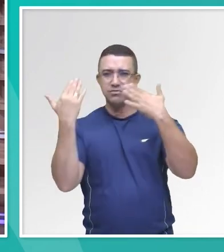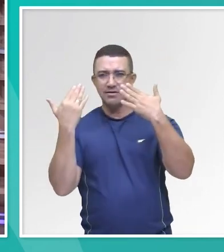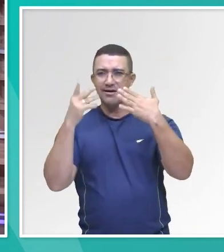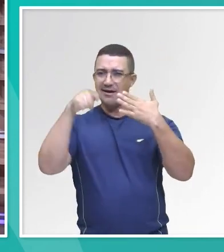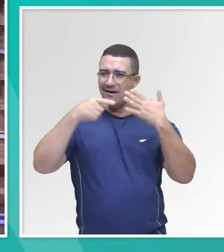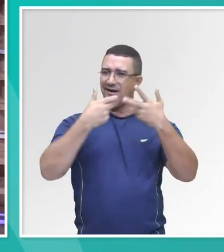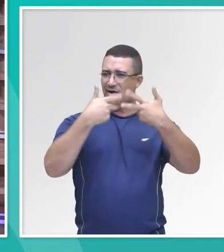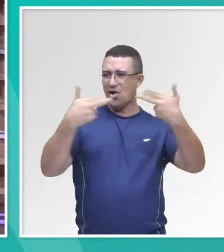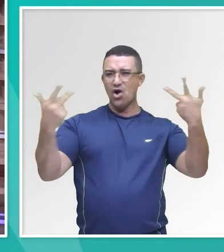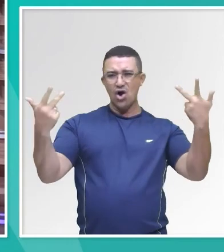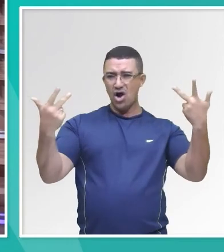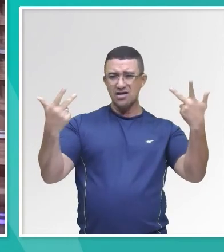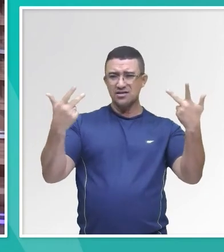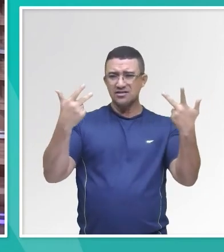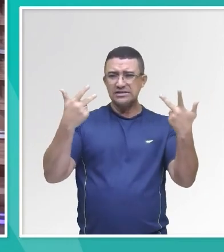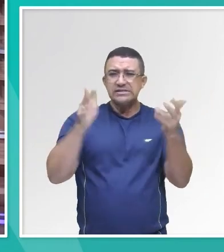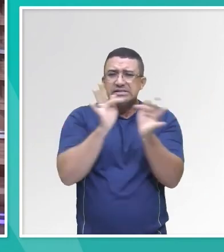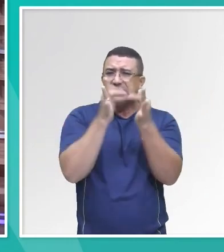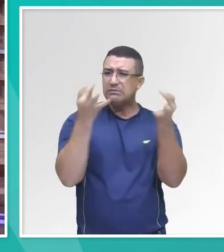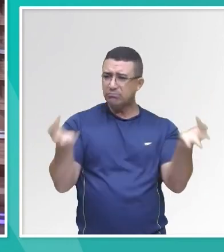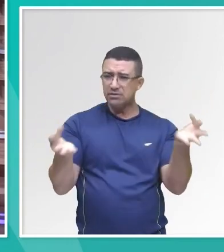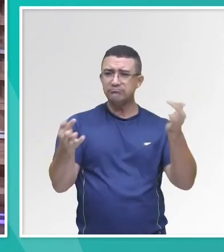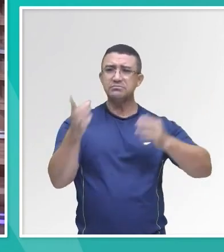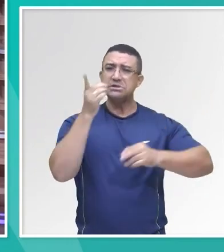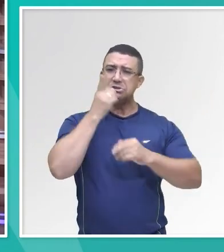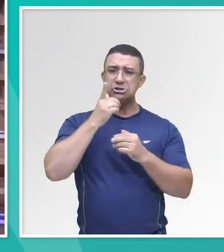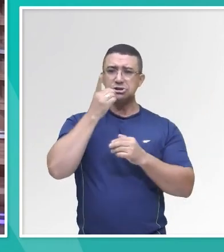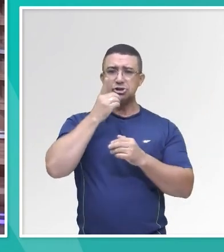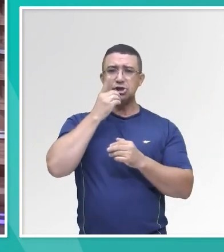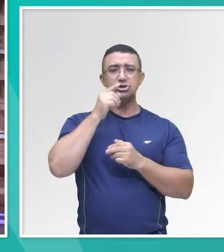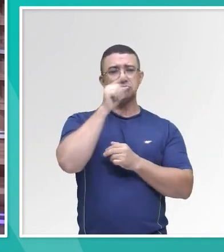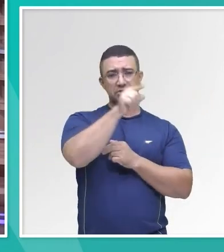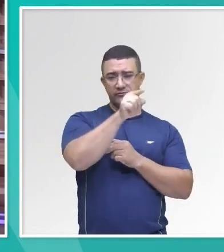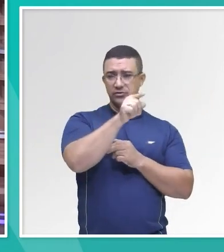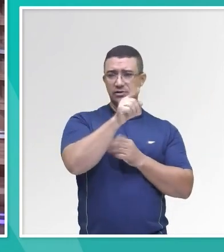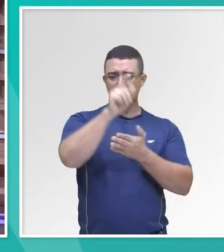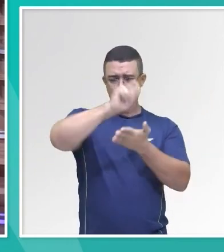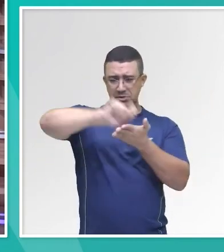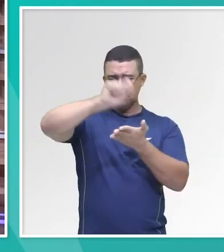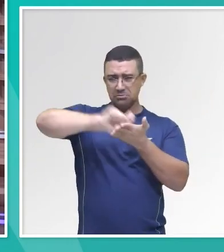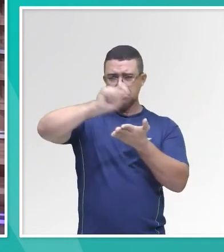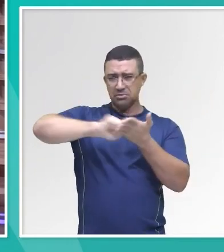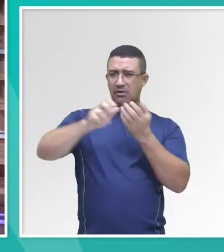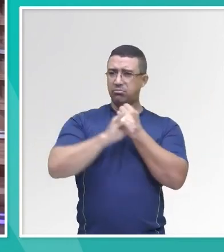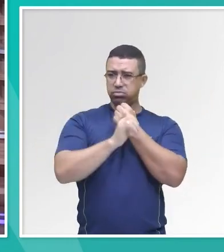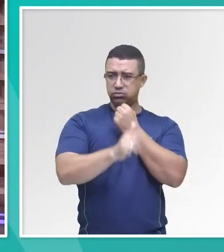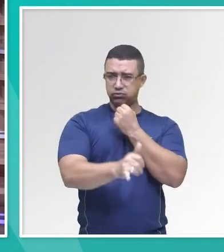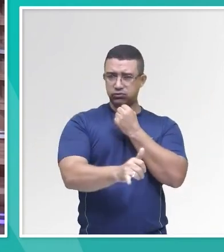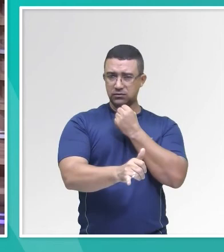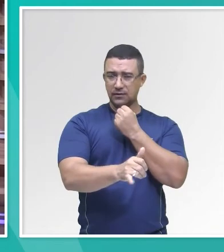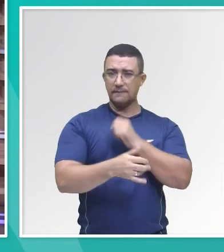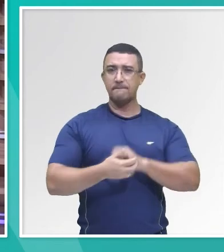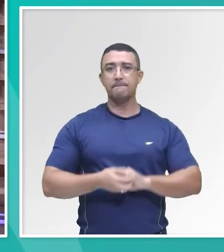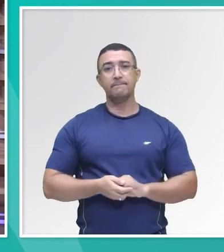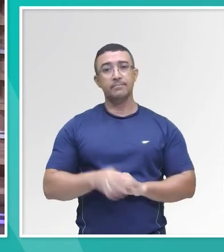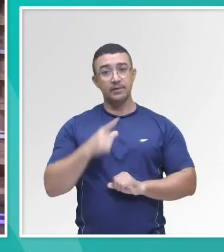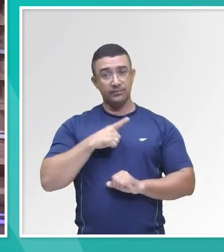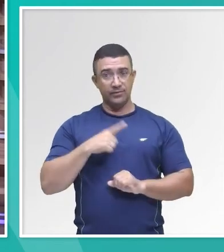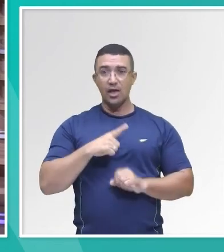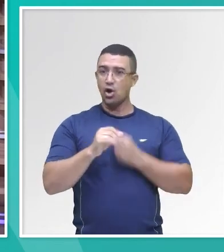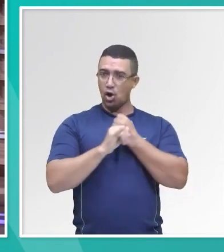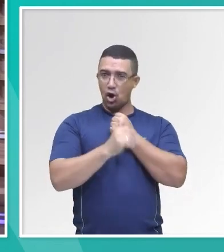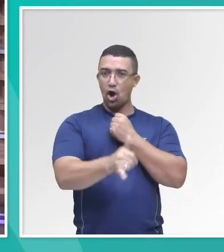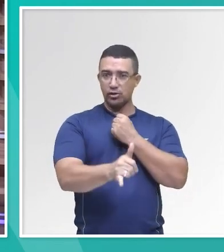assuntos banais, assuntos cotidianos, assuntos do dia a dia. Você vai encontrar, por exemplo, crônicas sobre